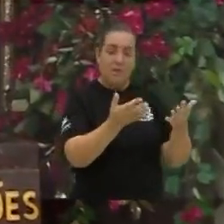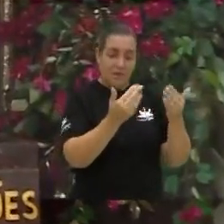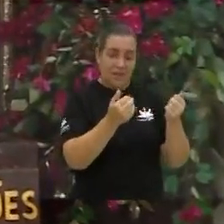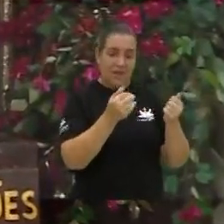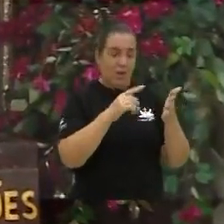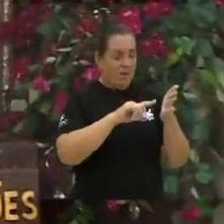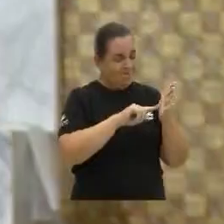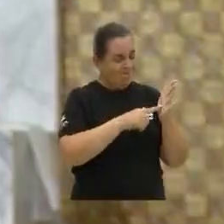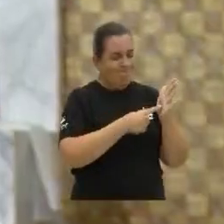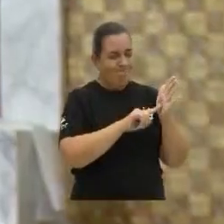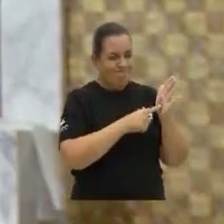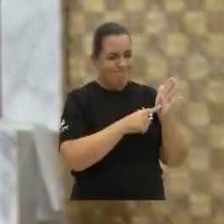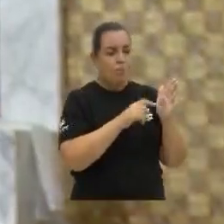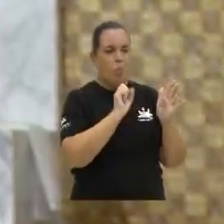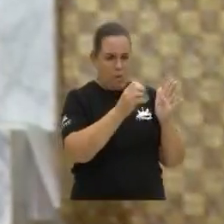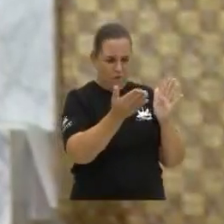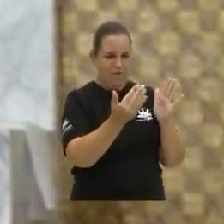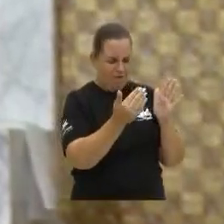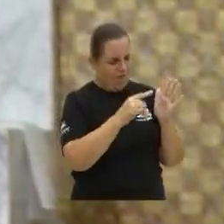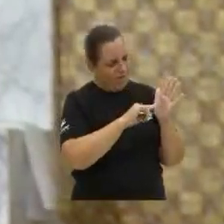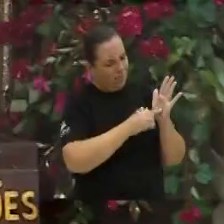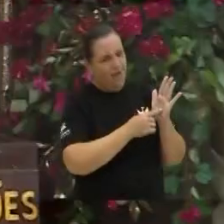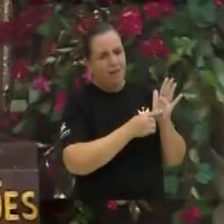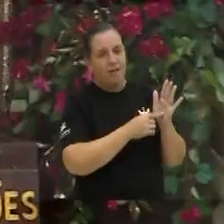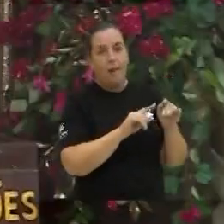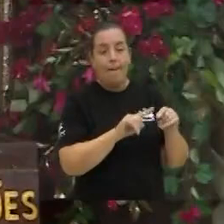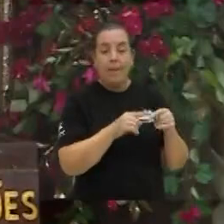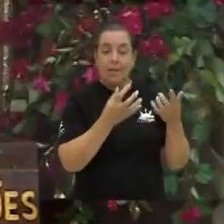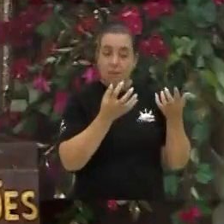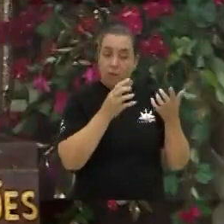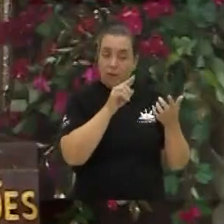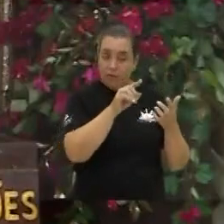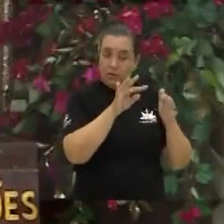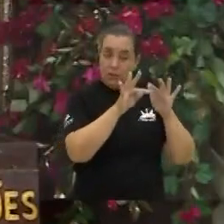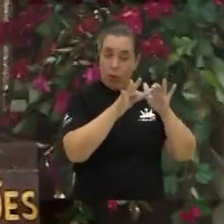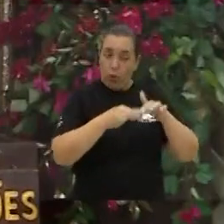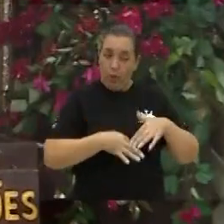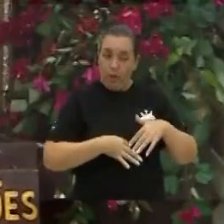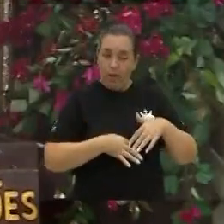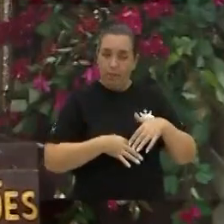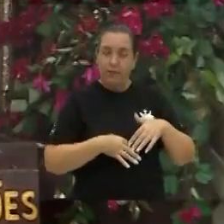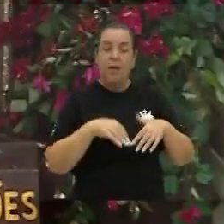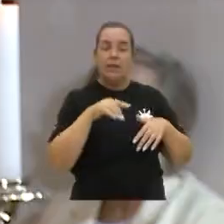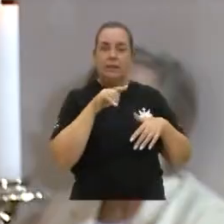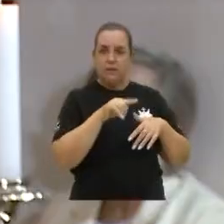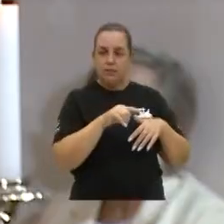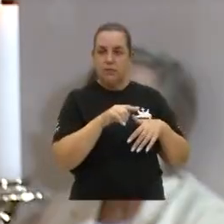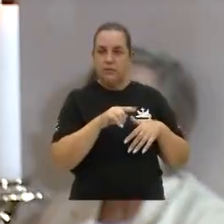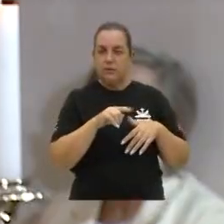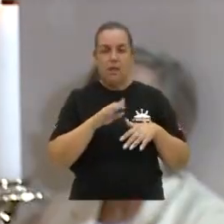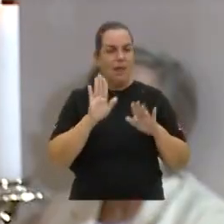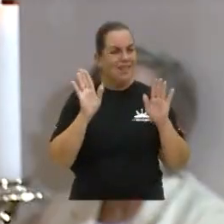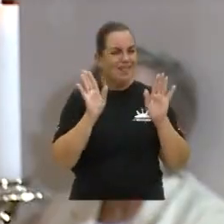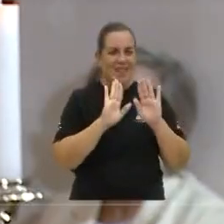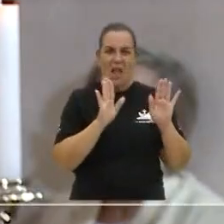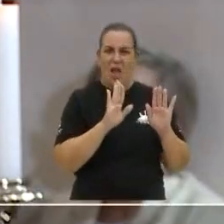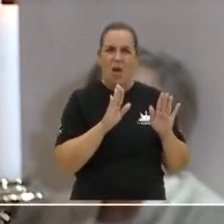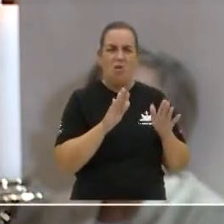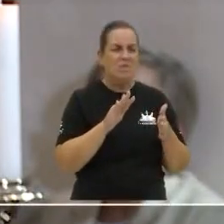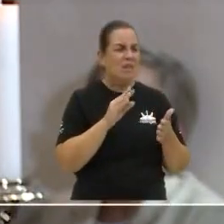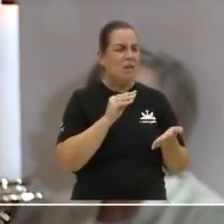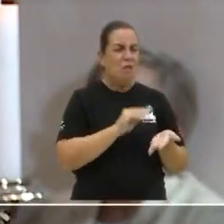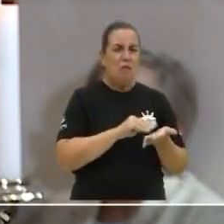coloca o dedo na minha chaga. Mas o que eu quero, Tomé, é que você não seja